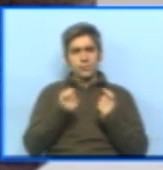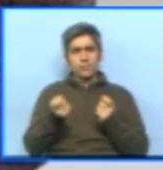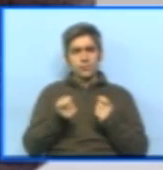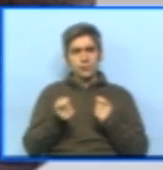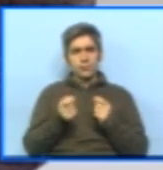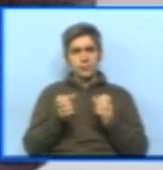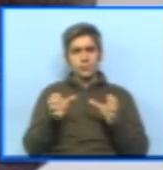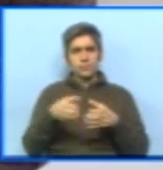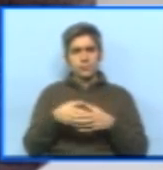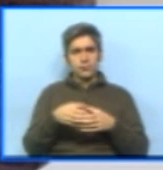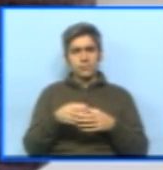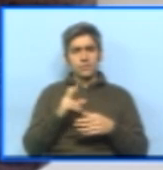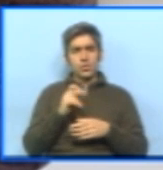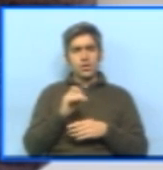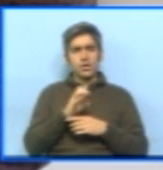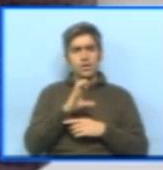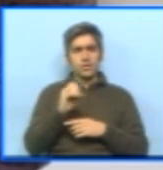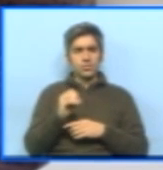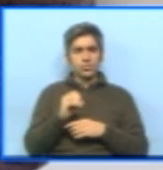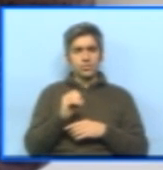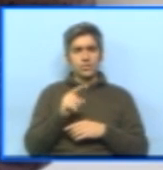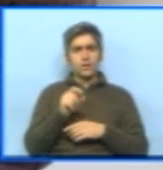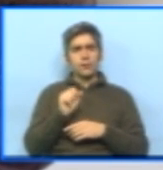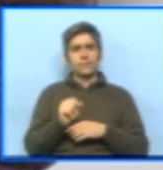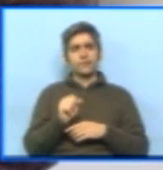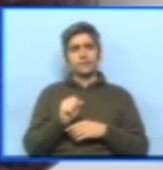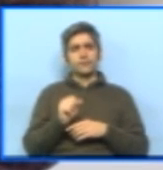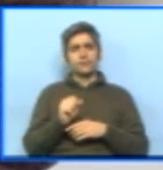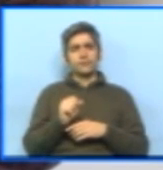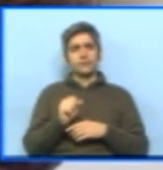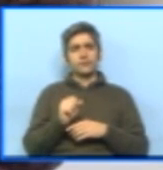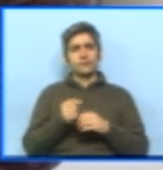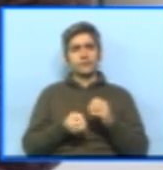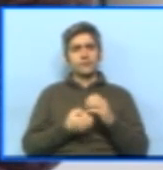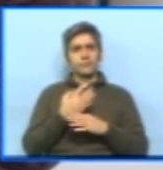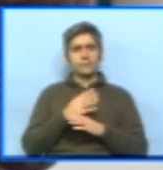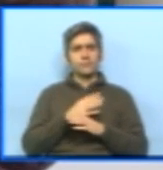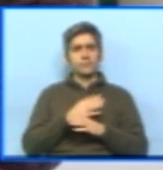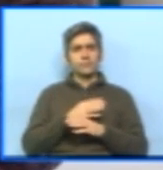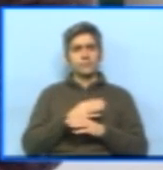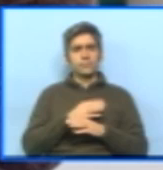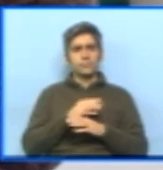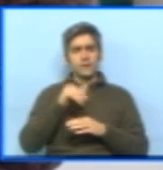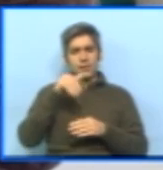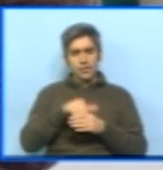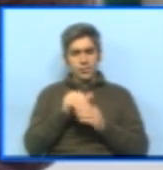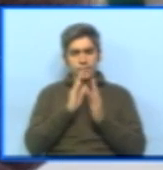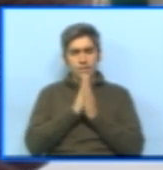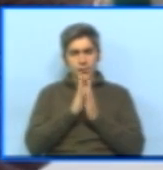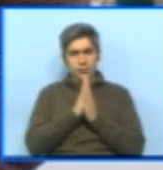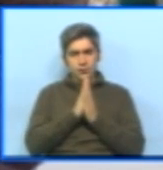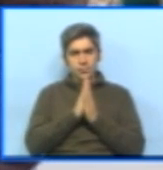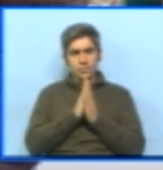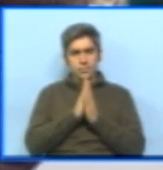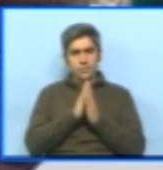de agrupamento? Os ranchos são constituídos unicamente nas paróquias. Por isso são